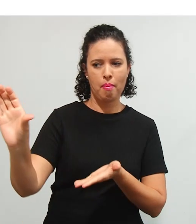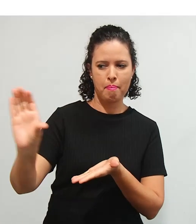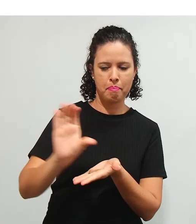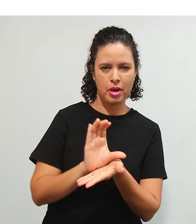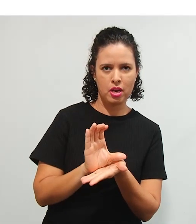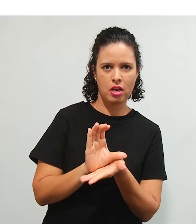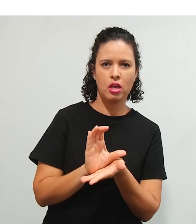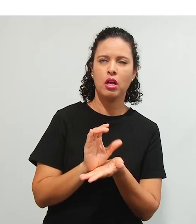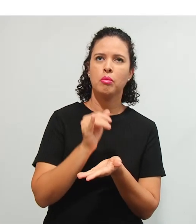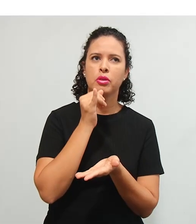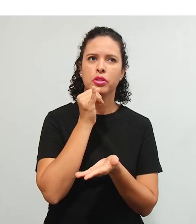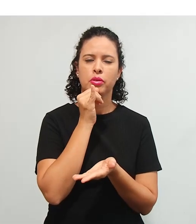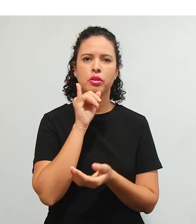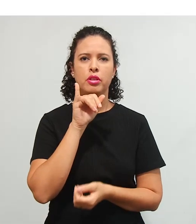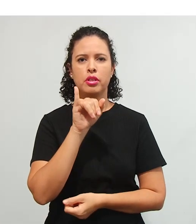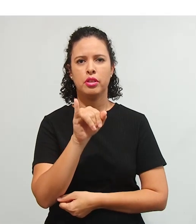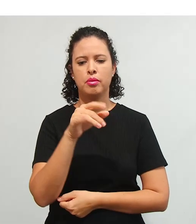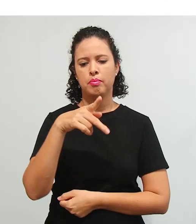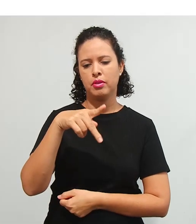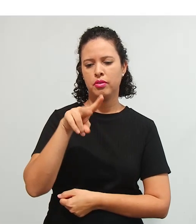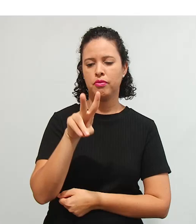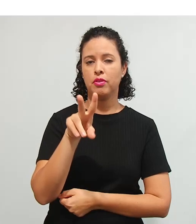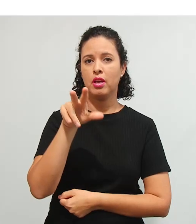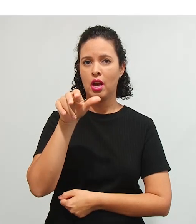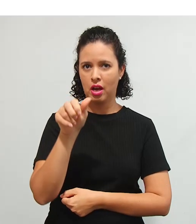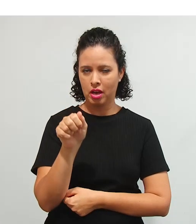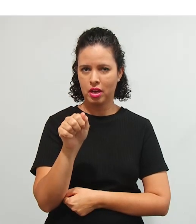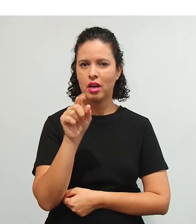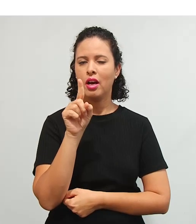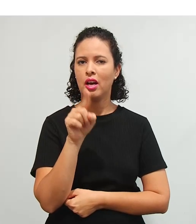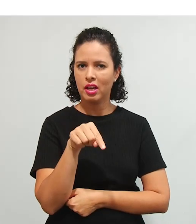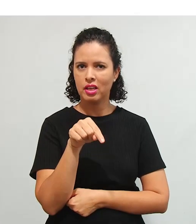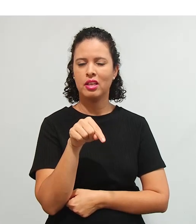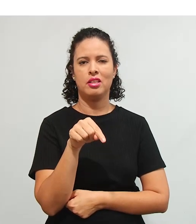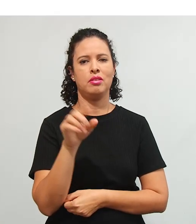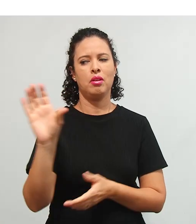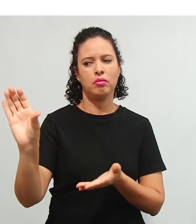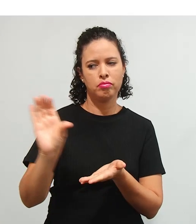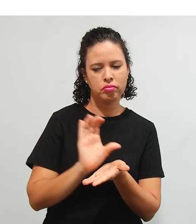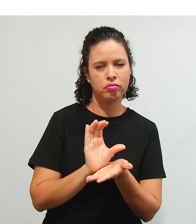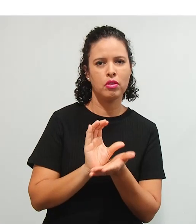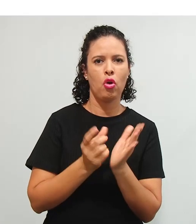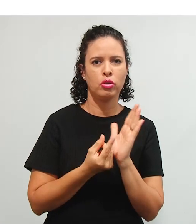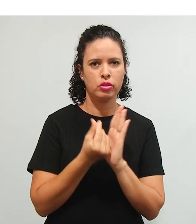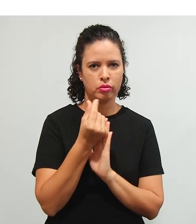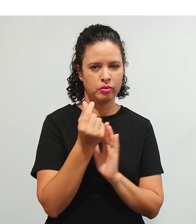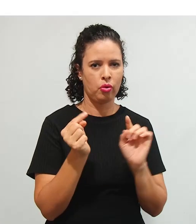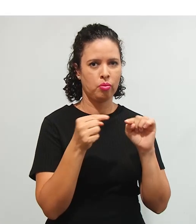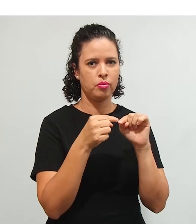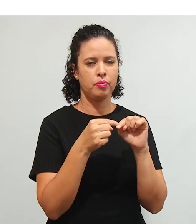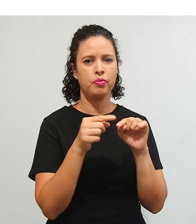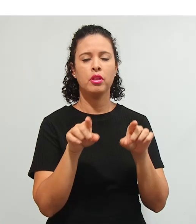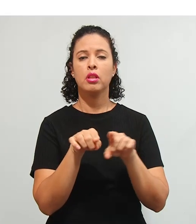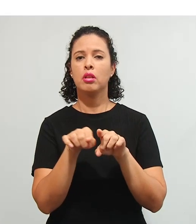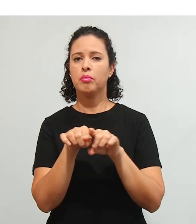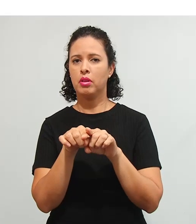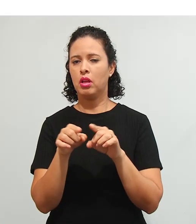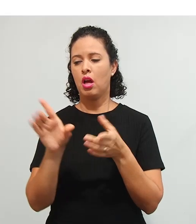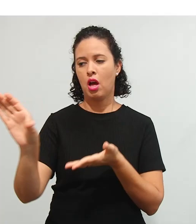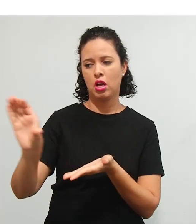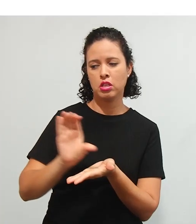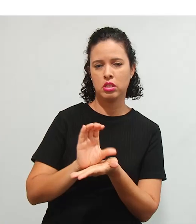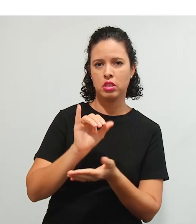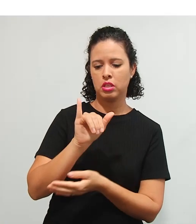de IPVA. É uma receita orçamentária. Receita de IPTU.